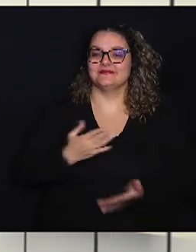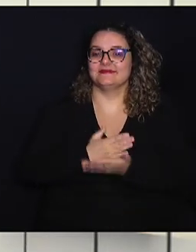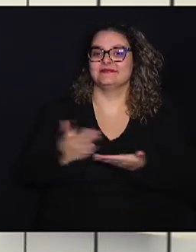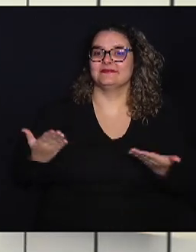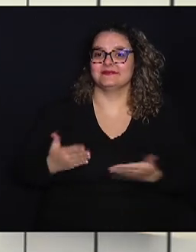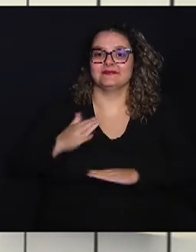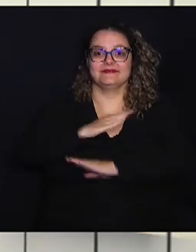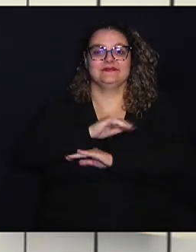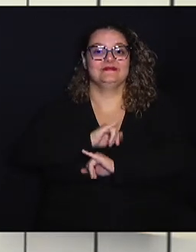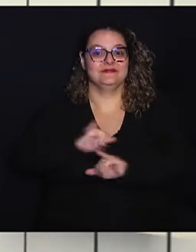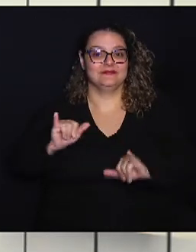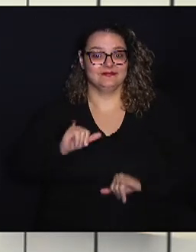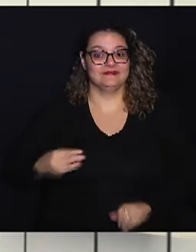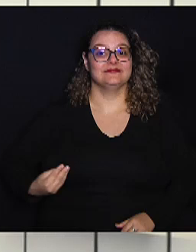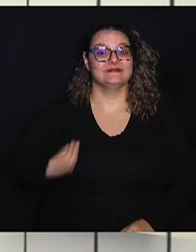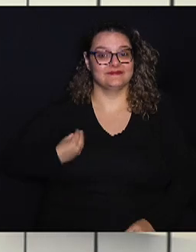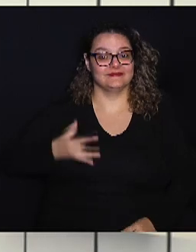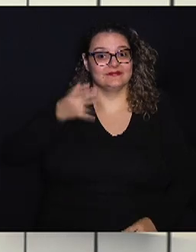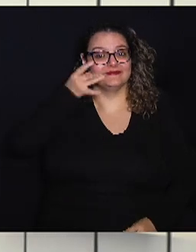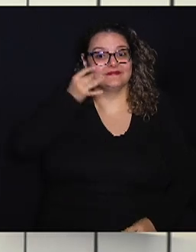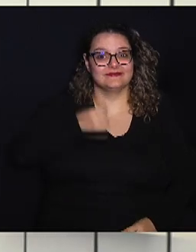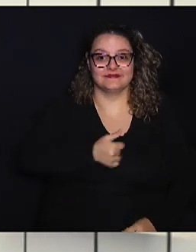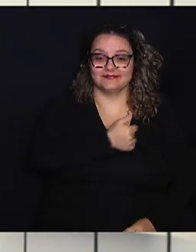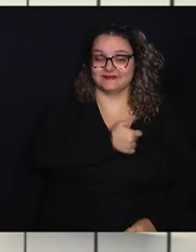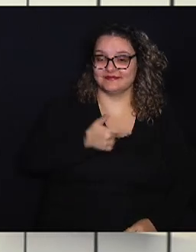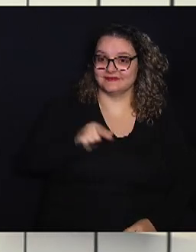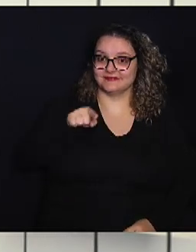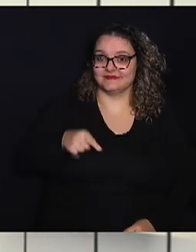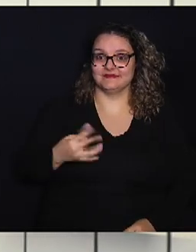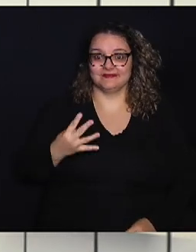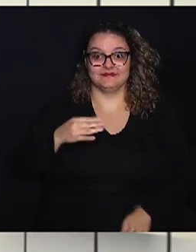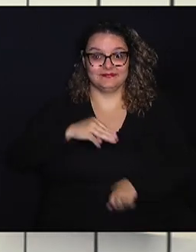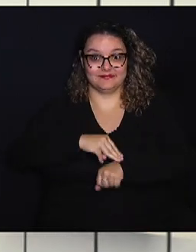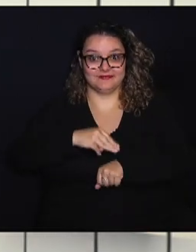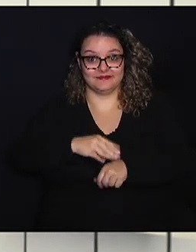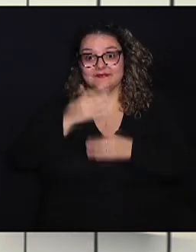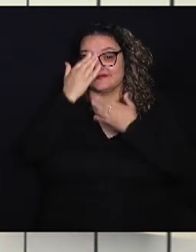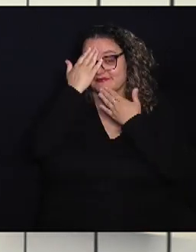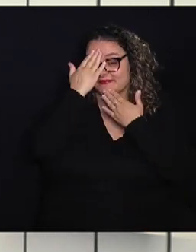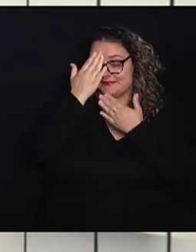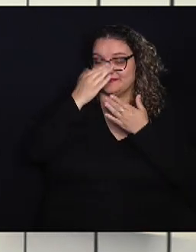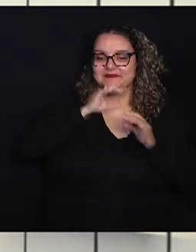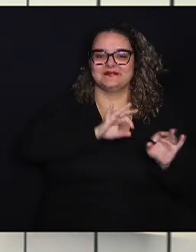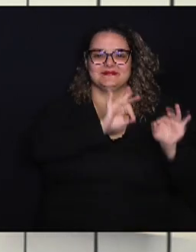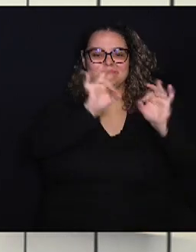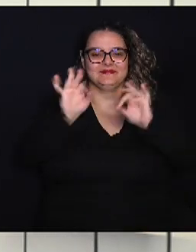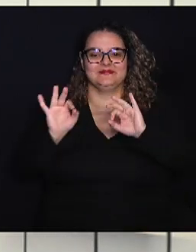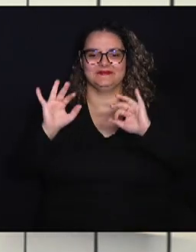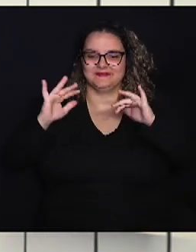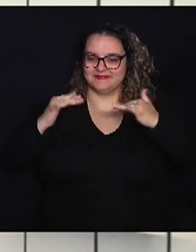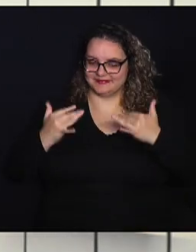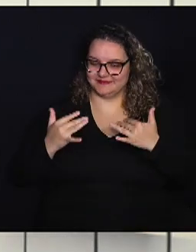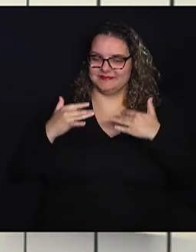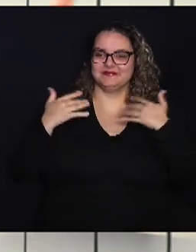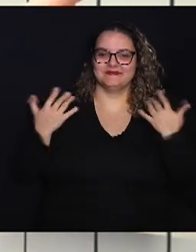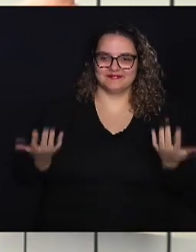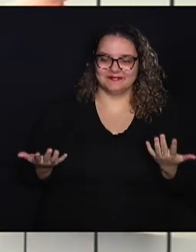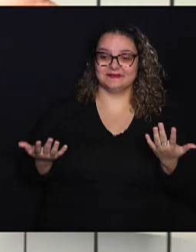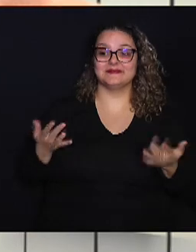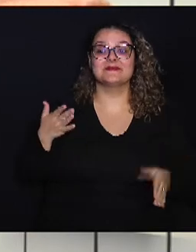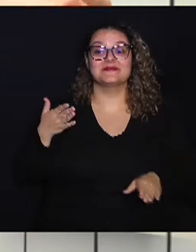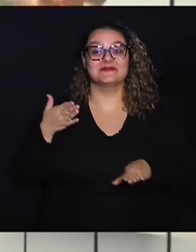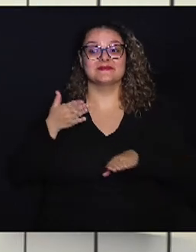Câmara Notícia ao vivo, meio-dia mais 4 minutos. Muito obrigado pela sua companhia, pela sua audiência